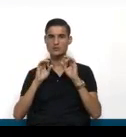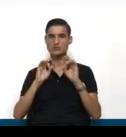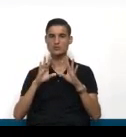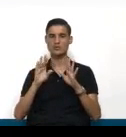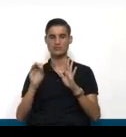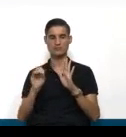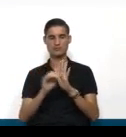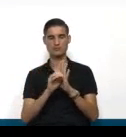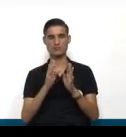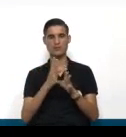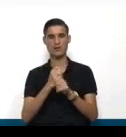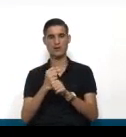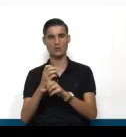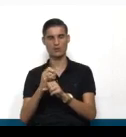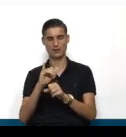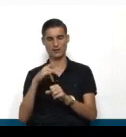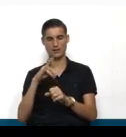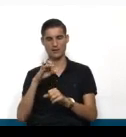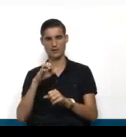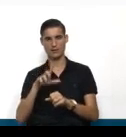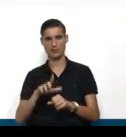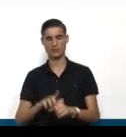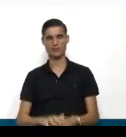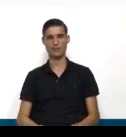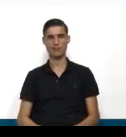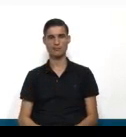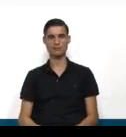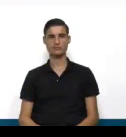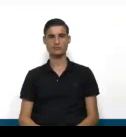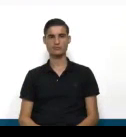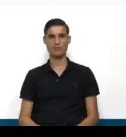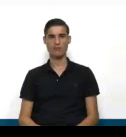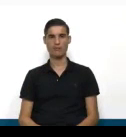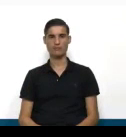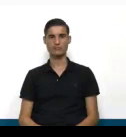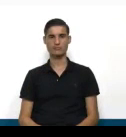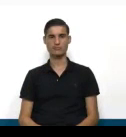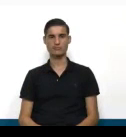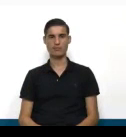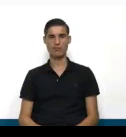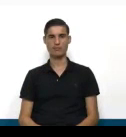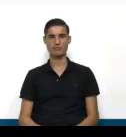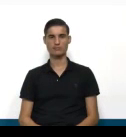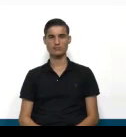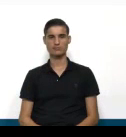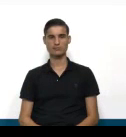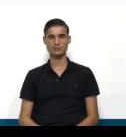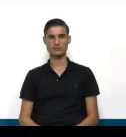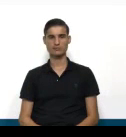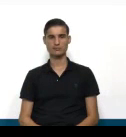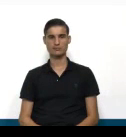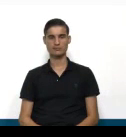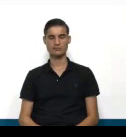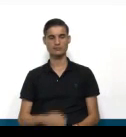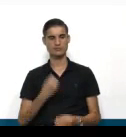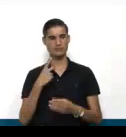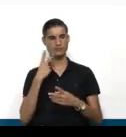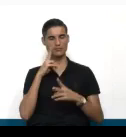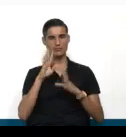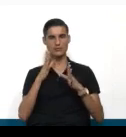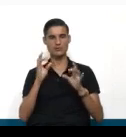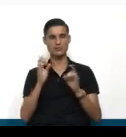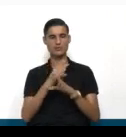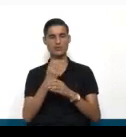então, aplicar e calcular a integral. Então, como que a gente pode resolver a nossa situação agora, né, já que nós temos esses